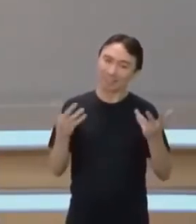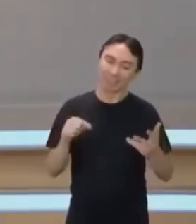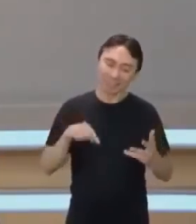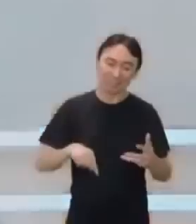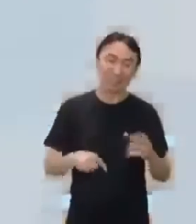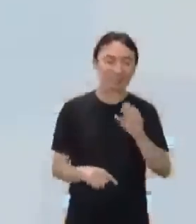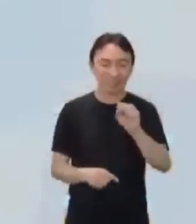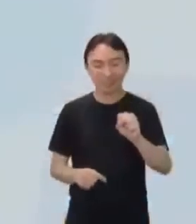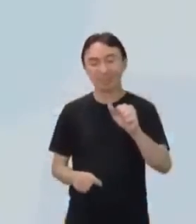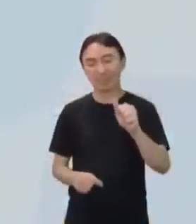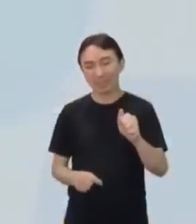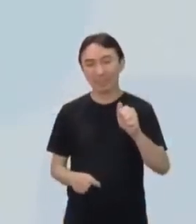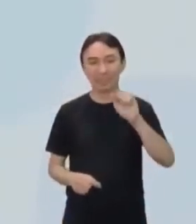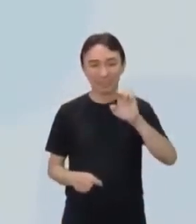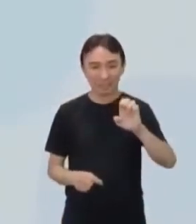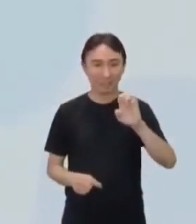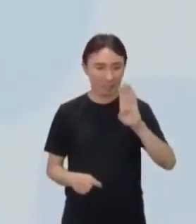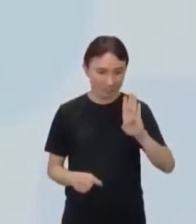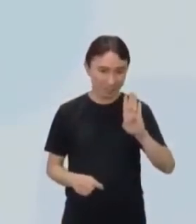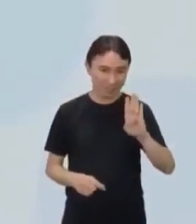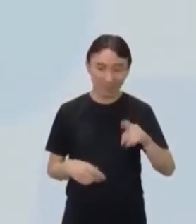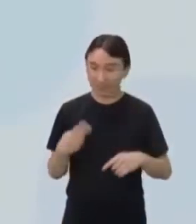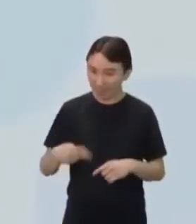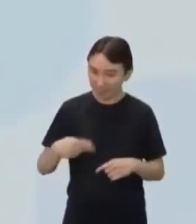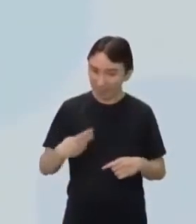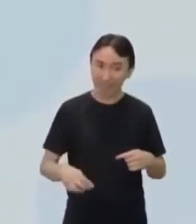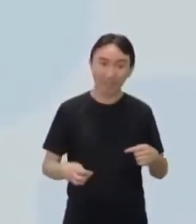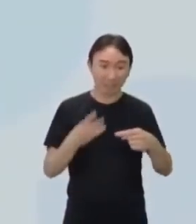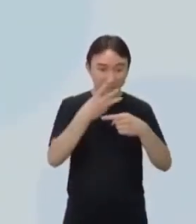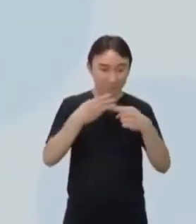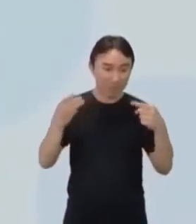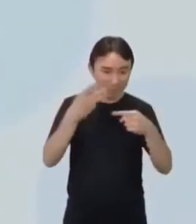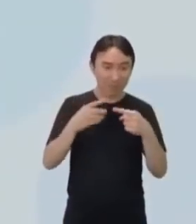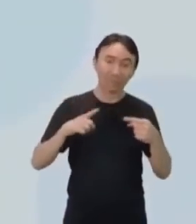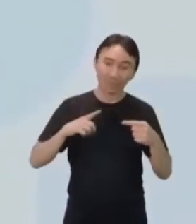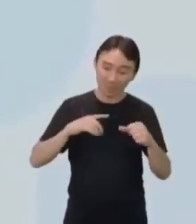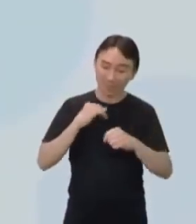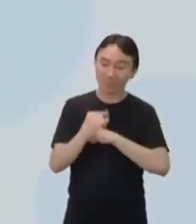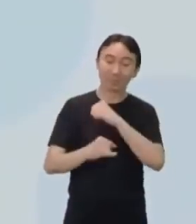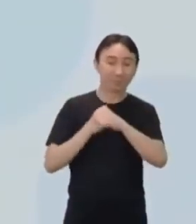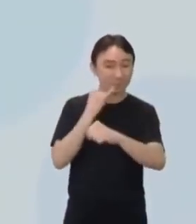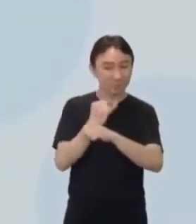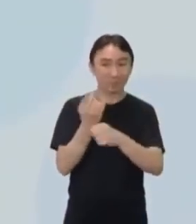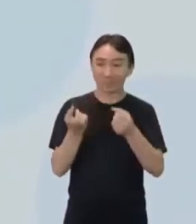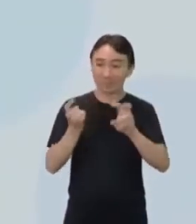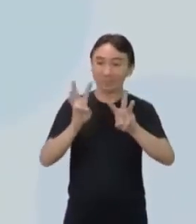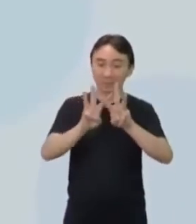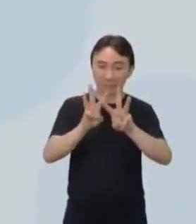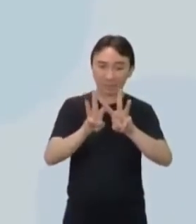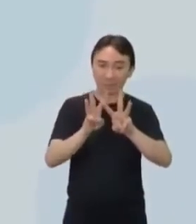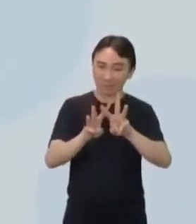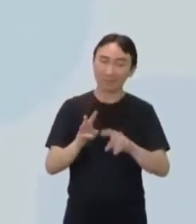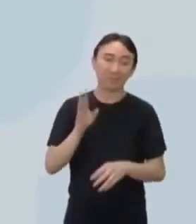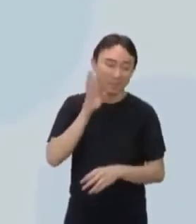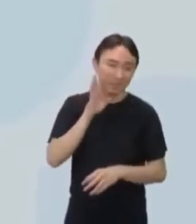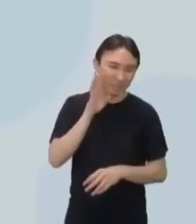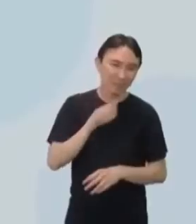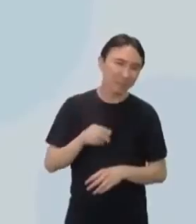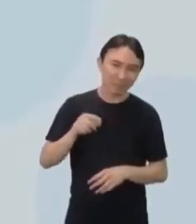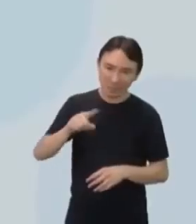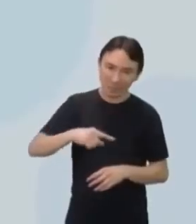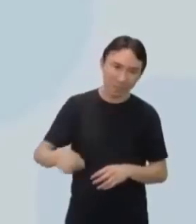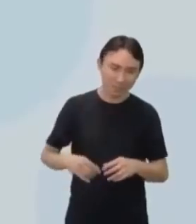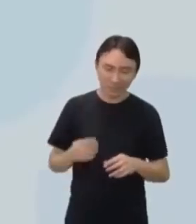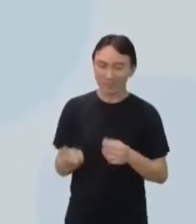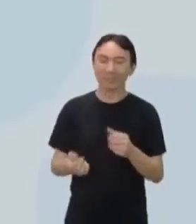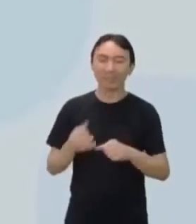né? A EFAP tem um site muito bacana em relação a essa mobilização, e nós estamos em atualização desse site para